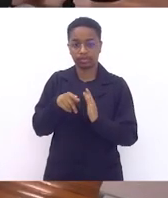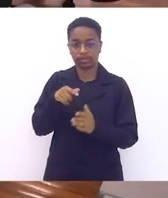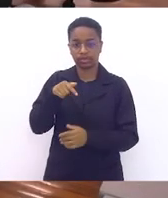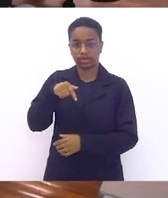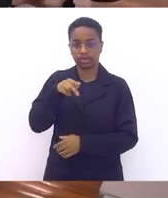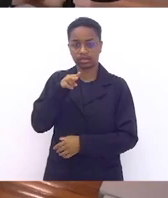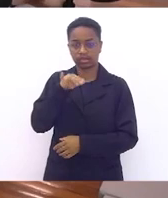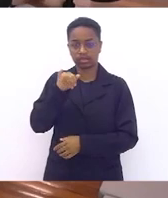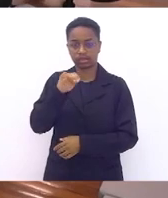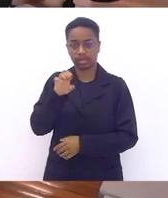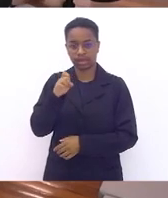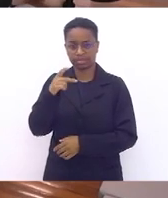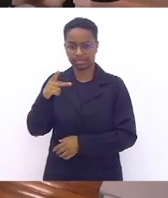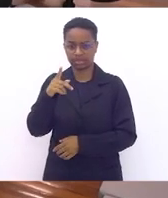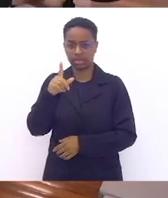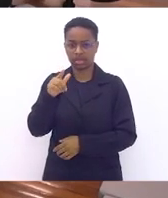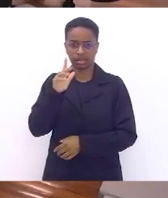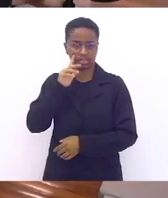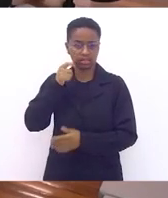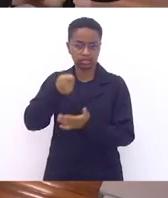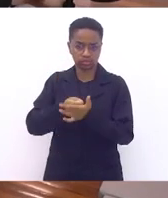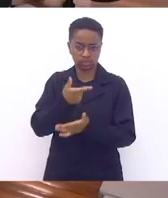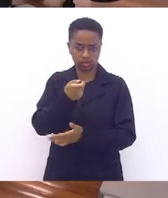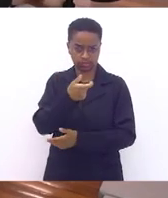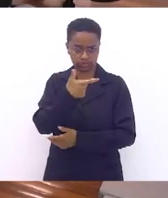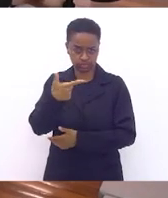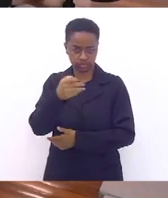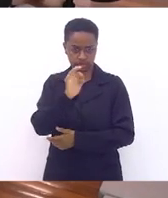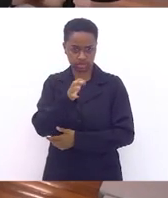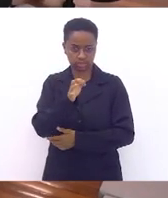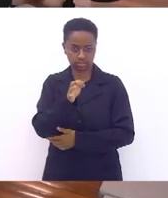de 22, né?